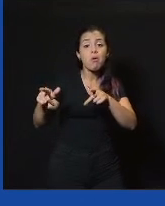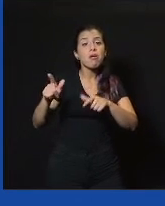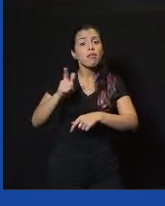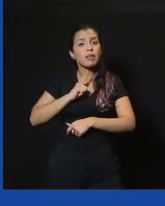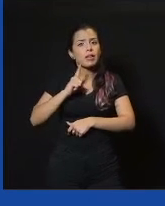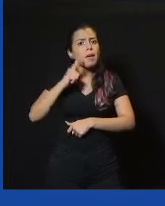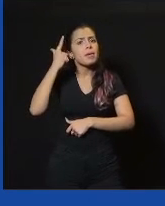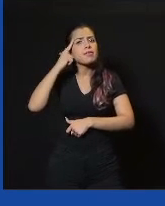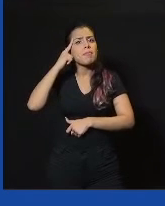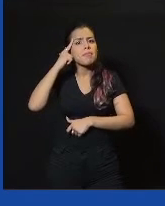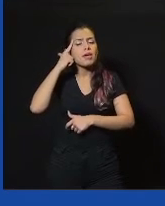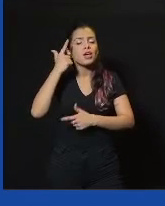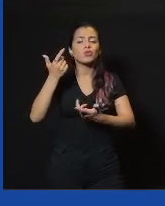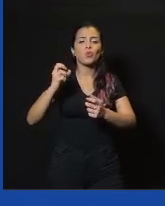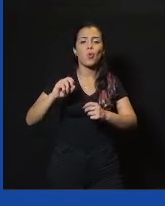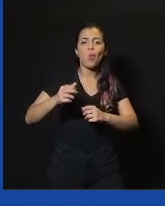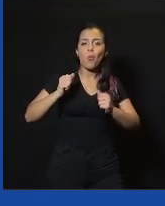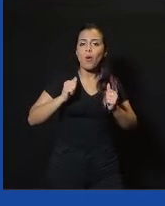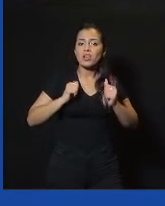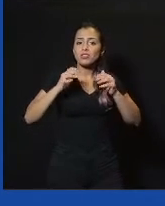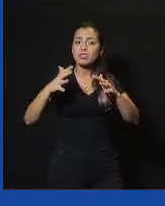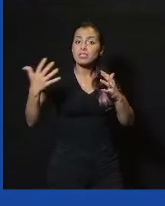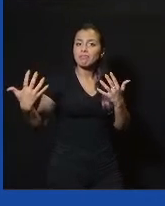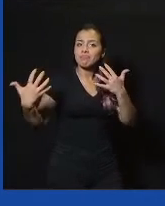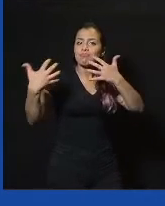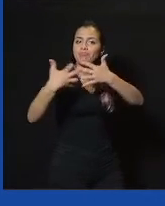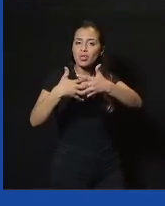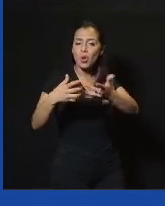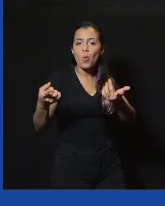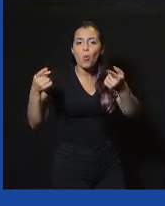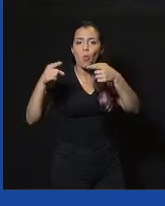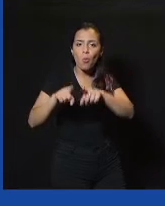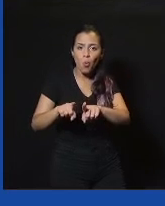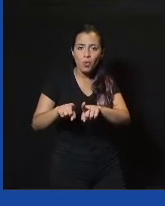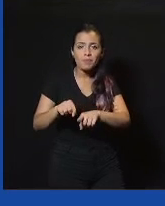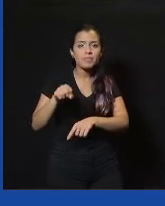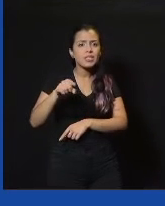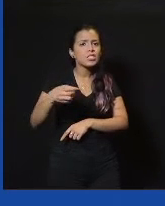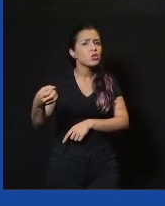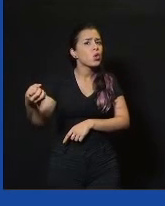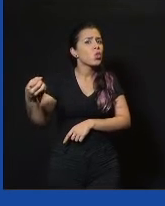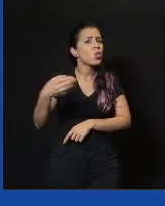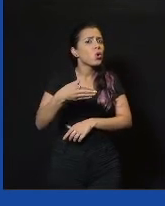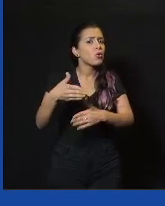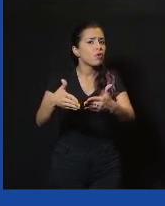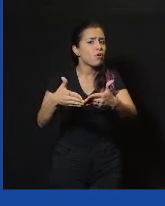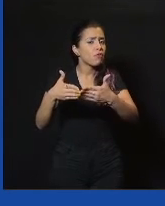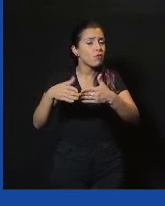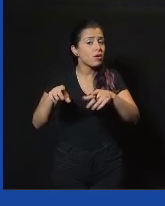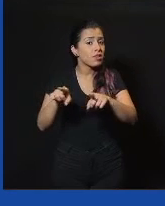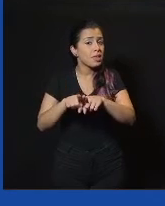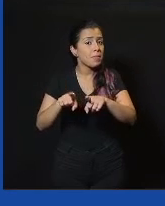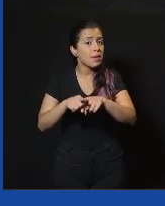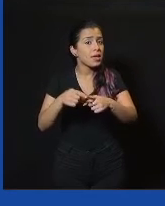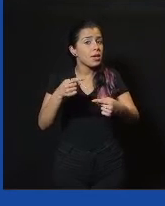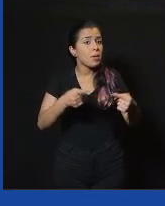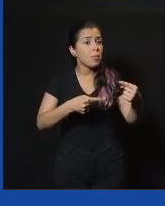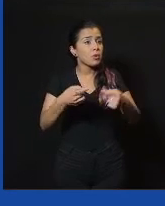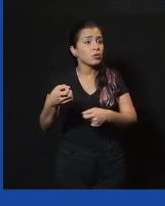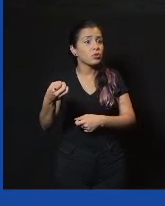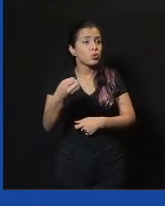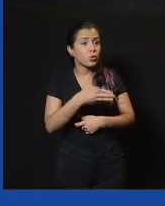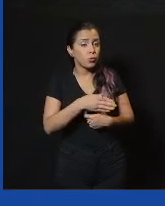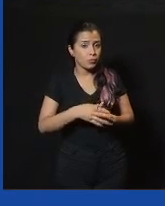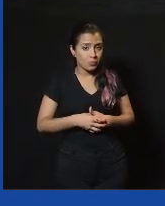nos aproximam. Se isso gera um novo fazer, uma nova relação. E, por último, eu acho que é o elemento para mim que é o